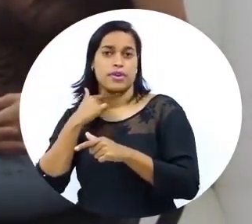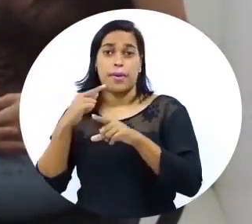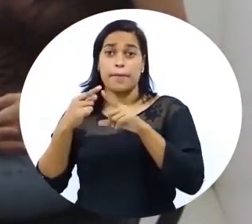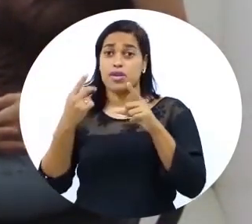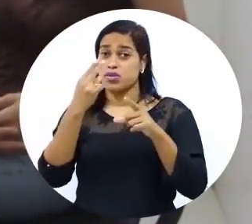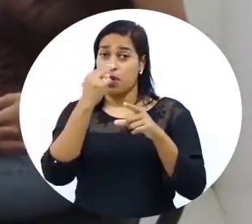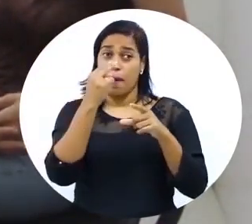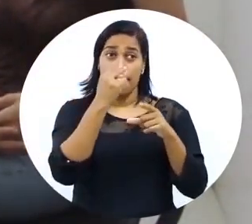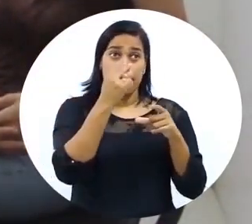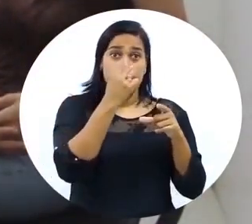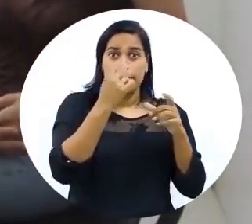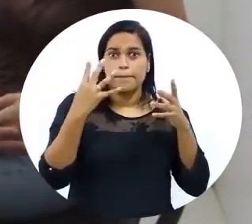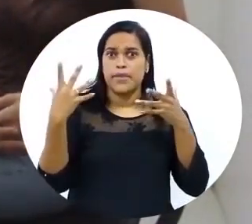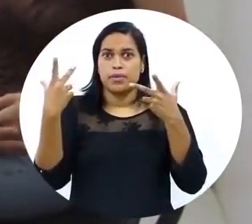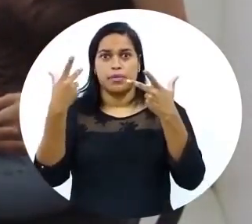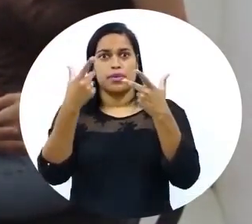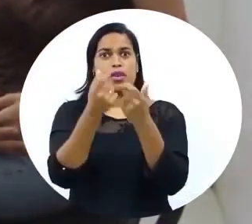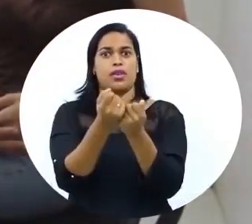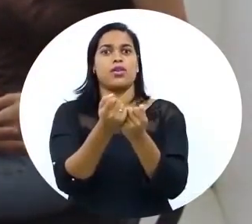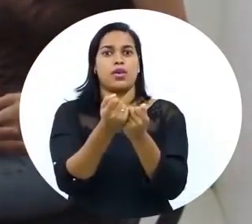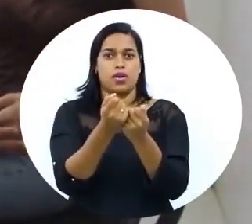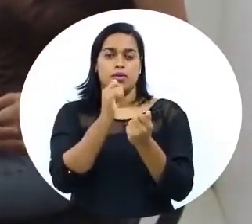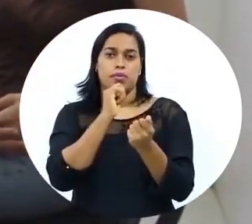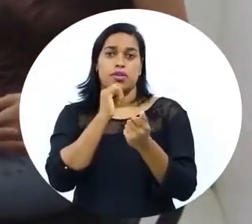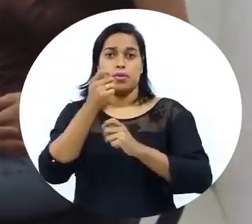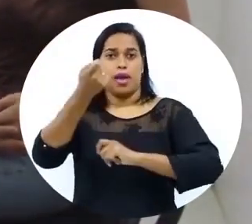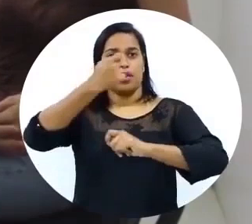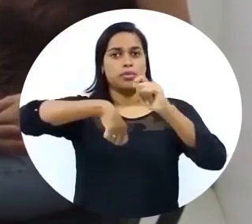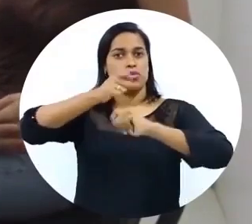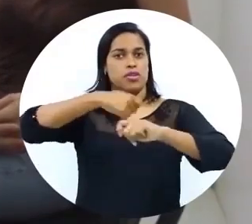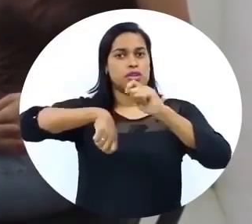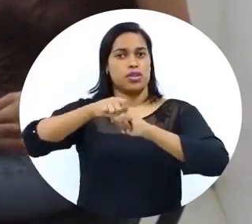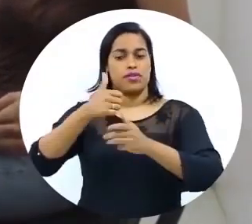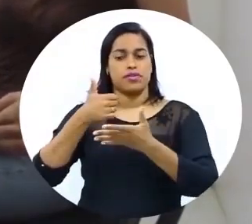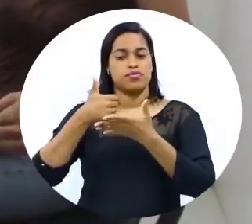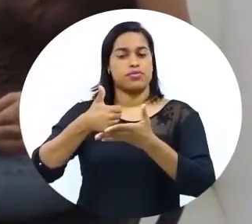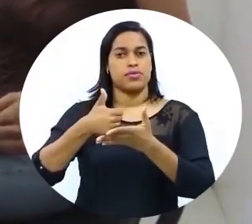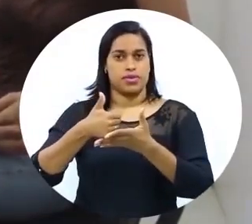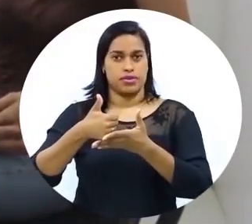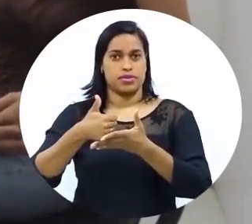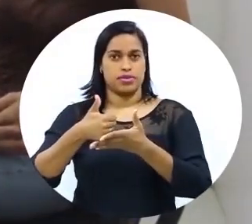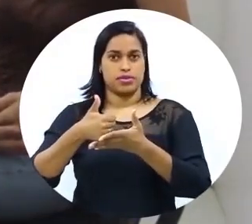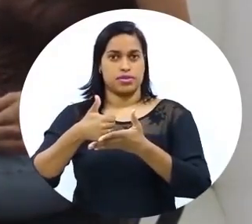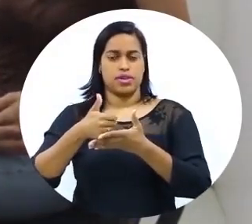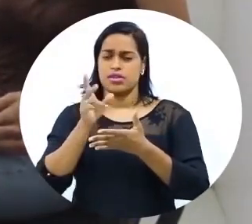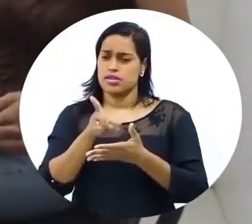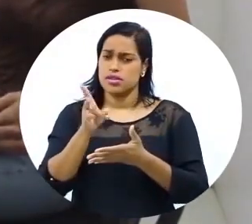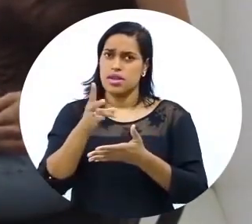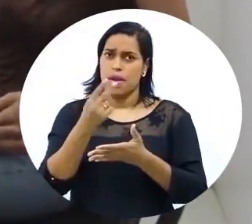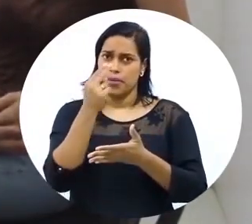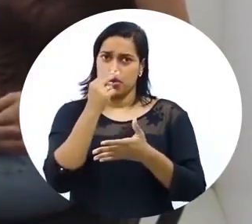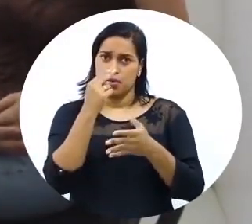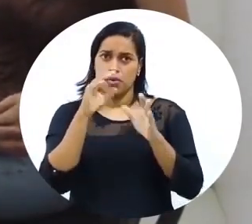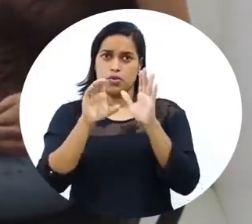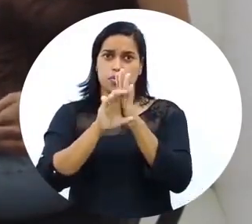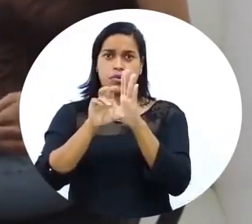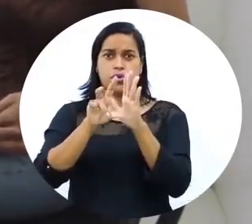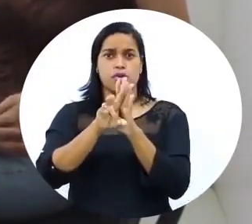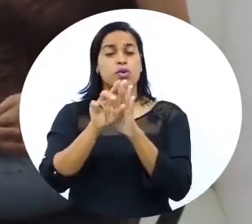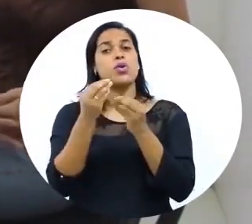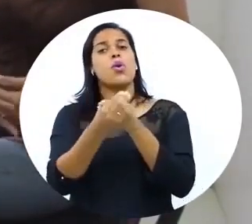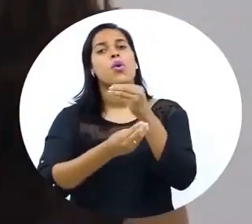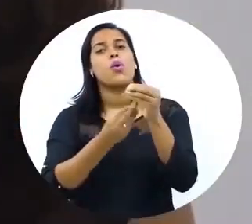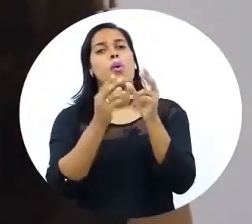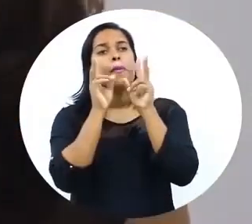mesmo para todos, e às vezes até um auxiliar administrativo, e aí ele manda o mesmo currículo. Em relação a isso, como é que o